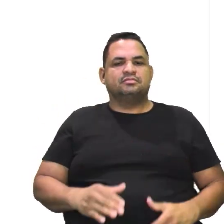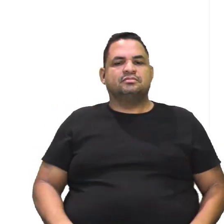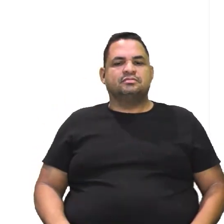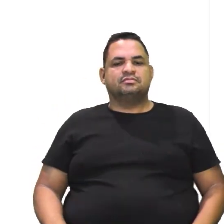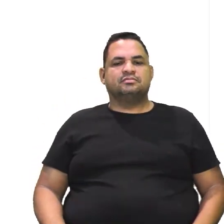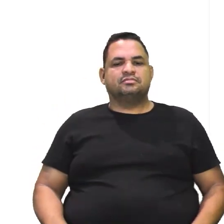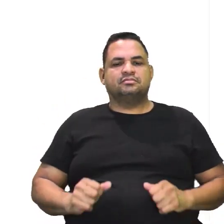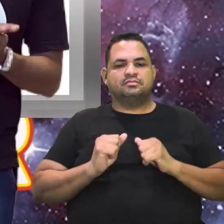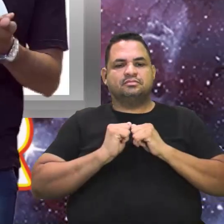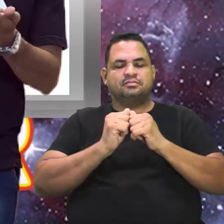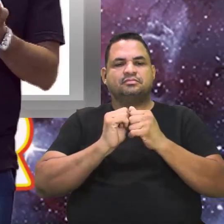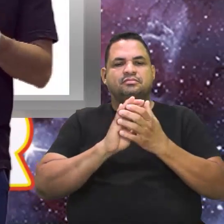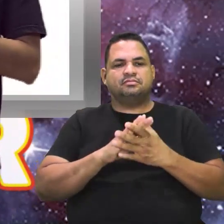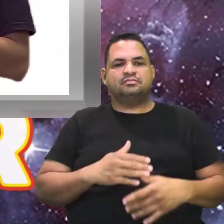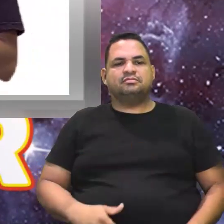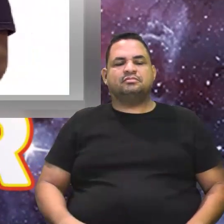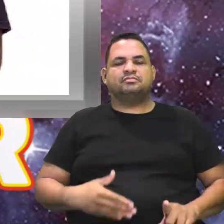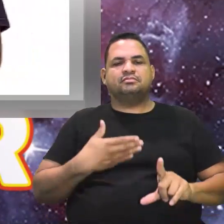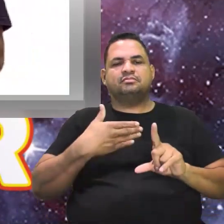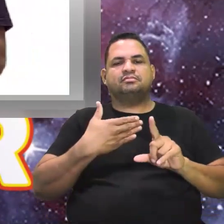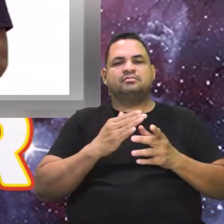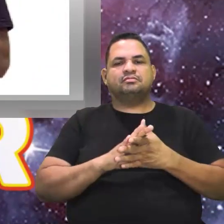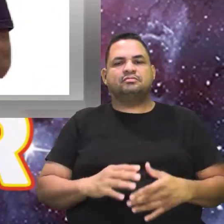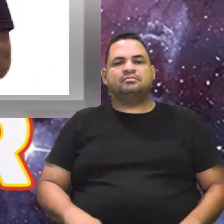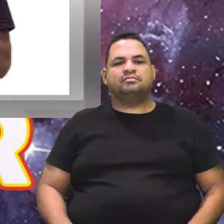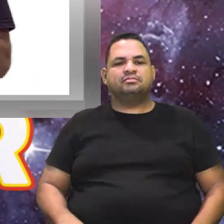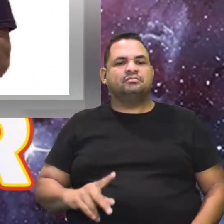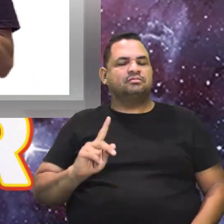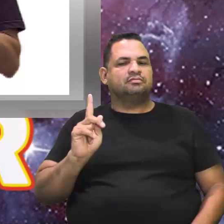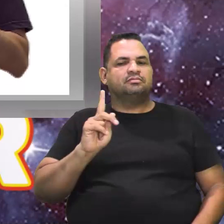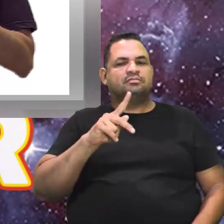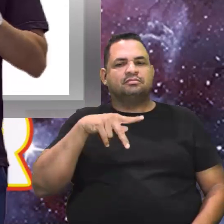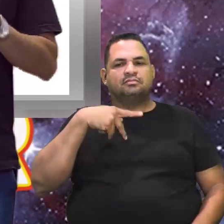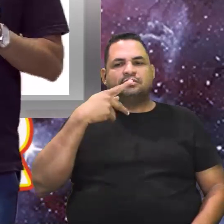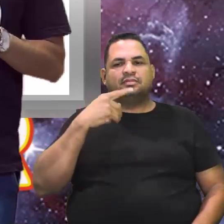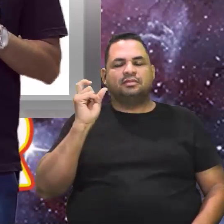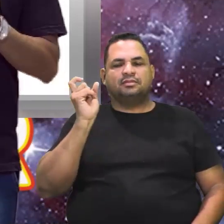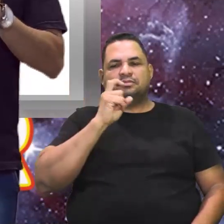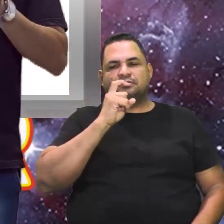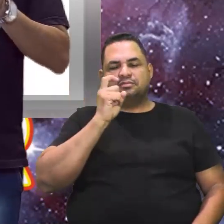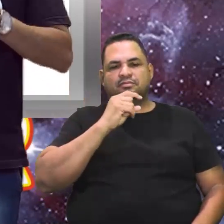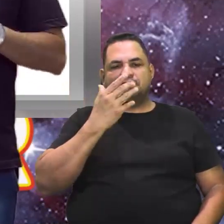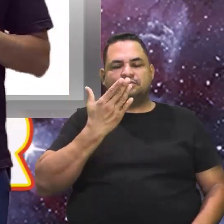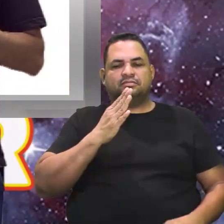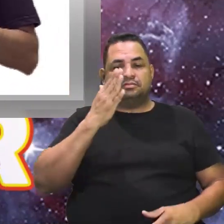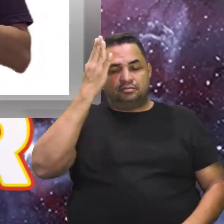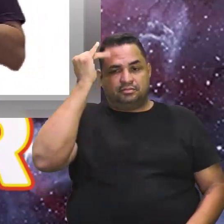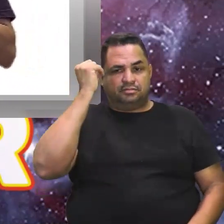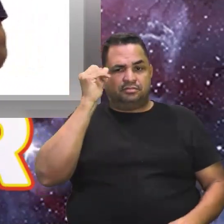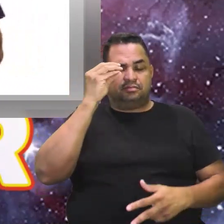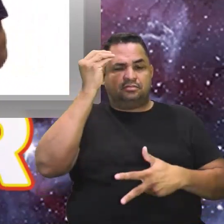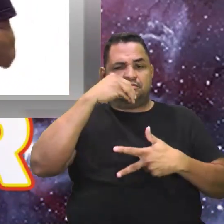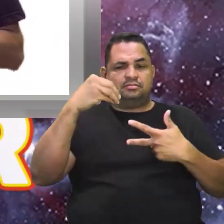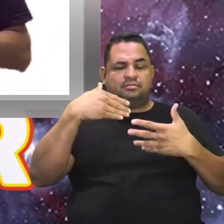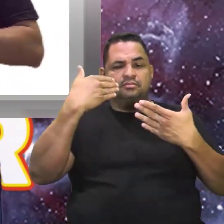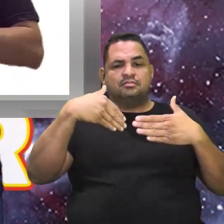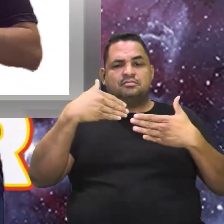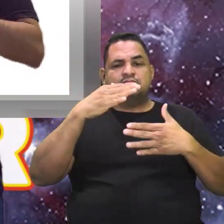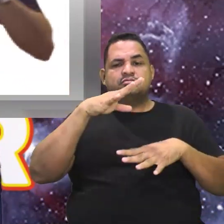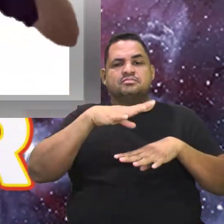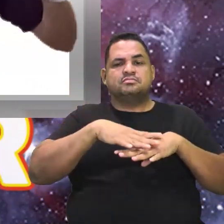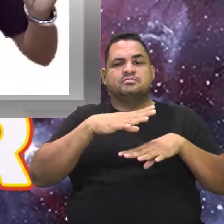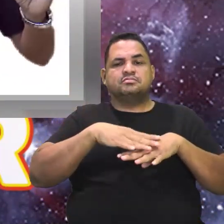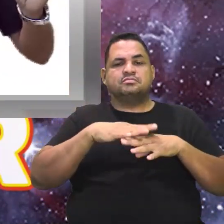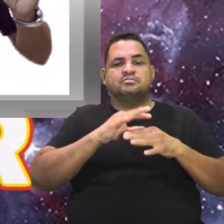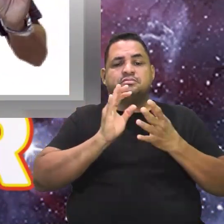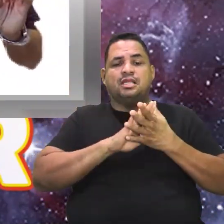na telinha junto, né, com o nosso slide aqui, ó. E não vamos falar mentira aqui, né? Porque olha só, vocês já sabem, no Enem, a prova de matemática